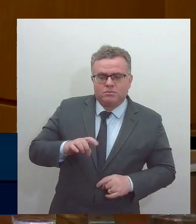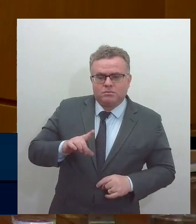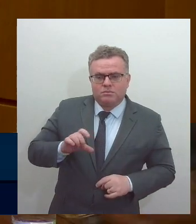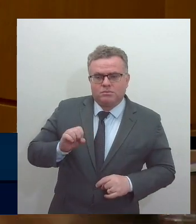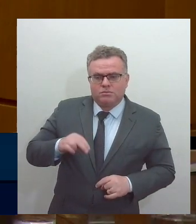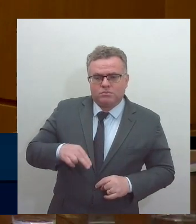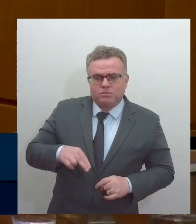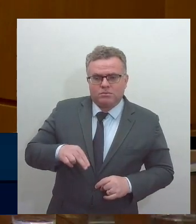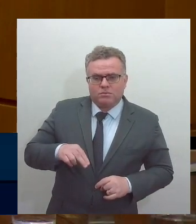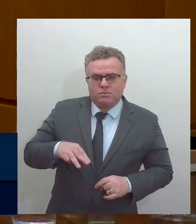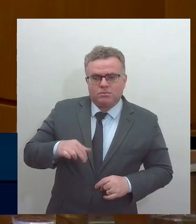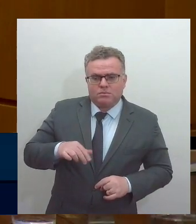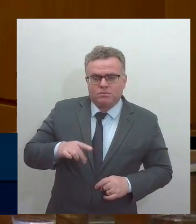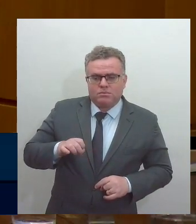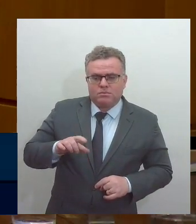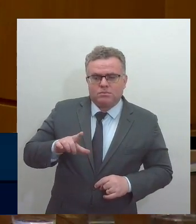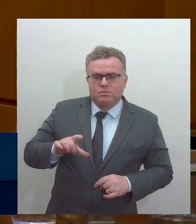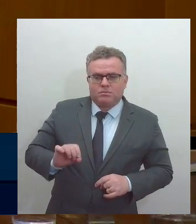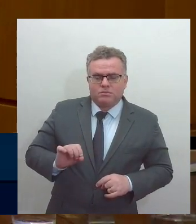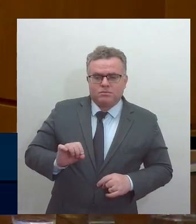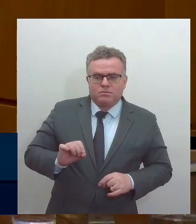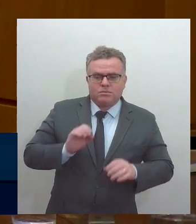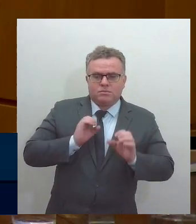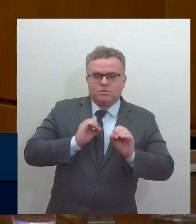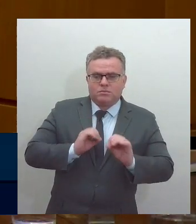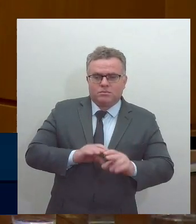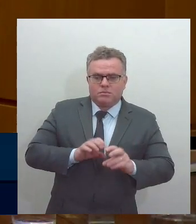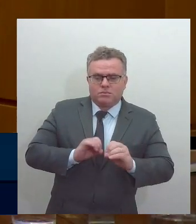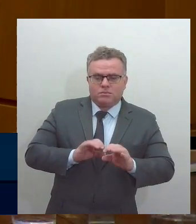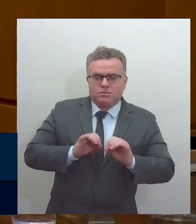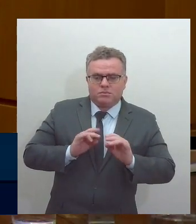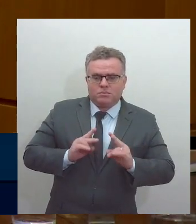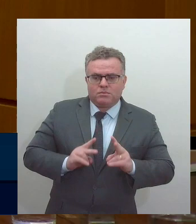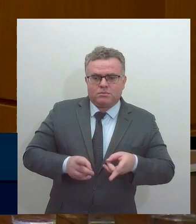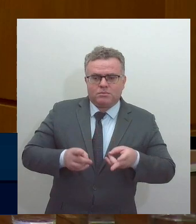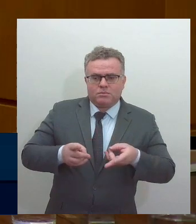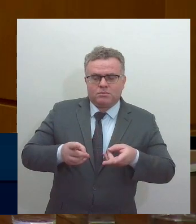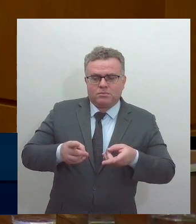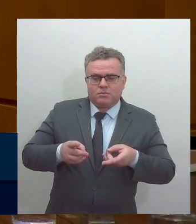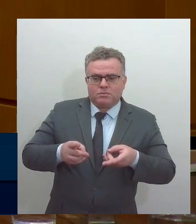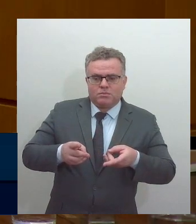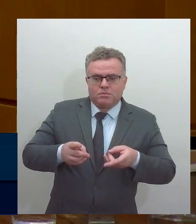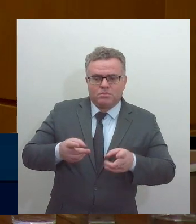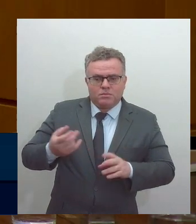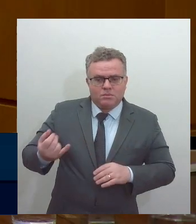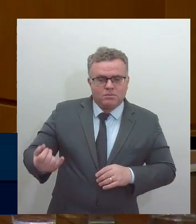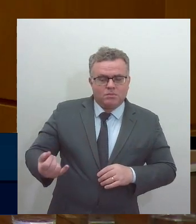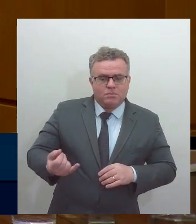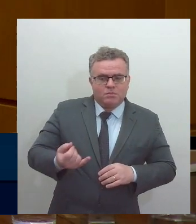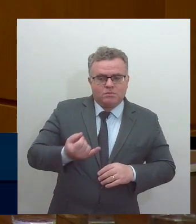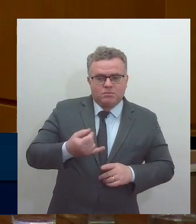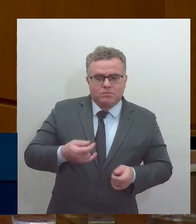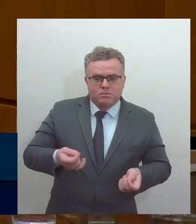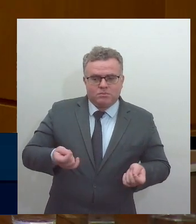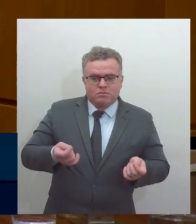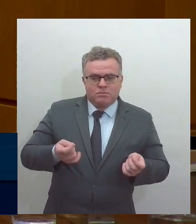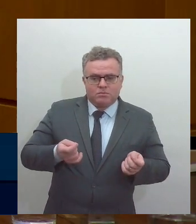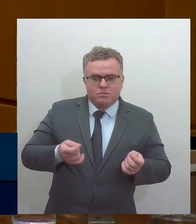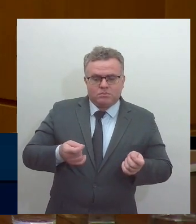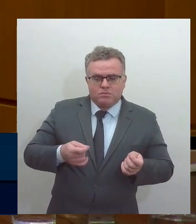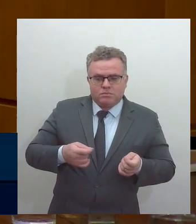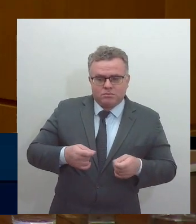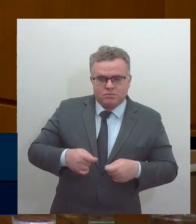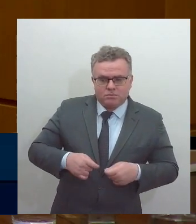educação é a arma mais poderosa que você pode usar para mudar o mundo. E é